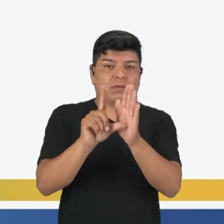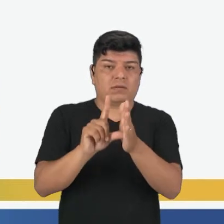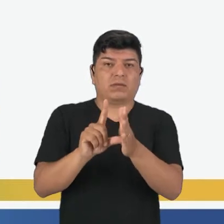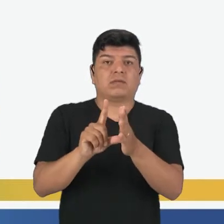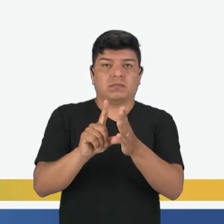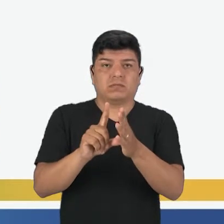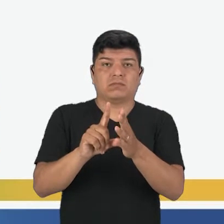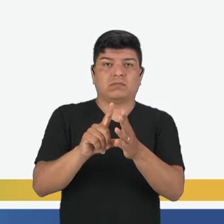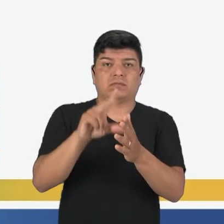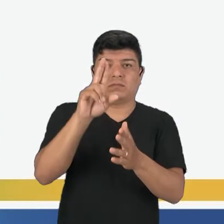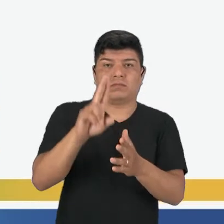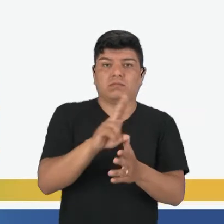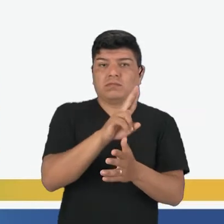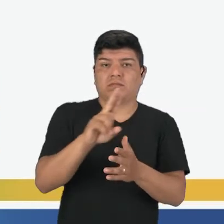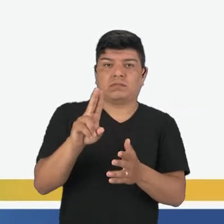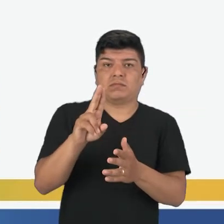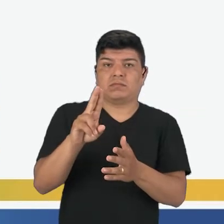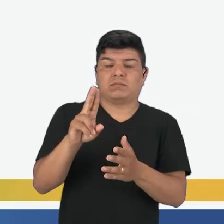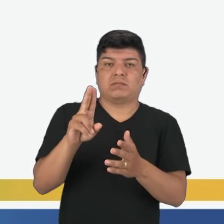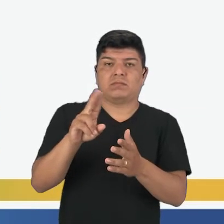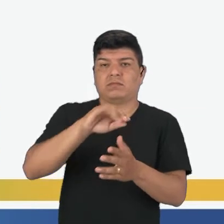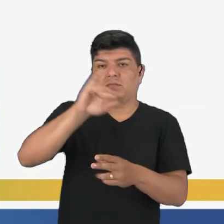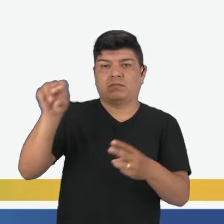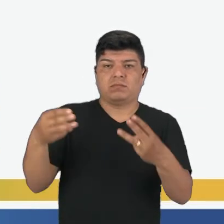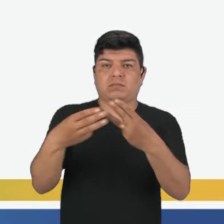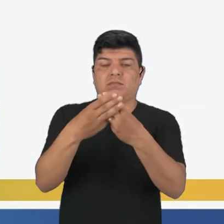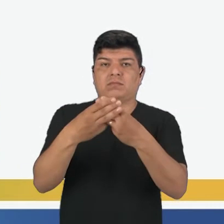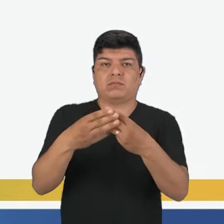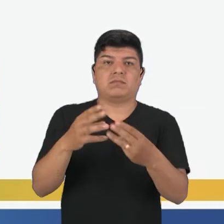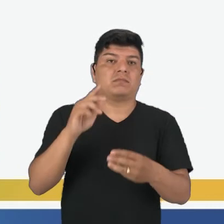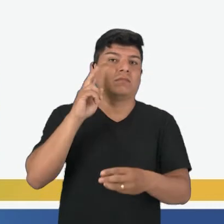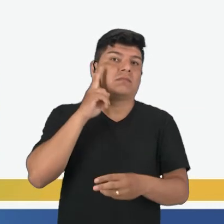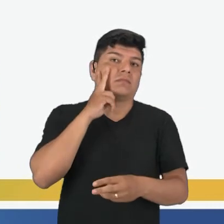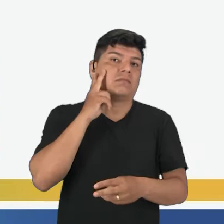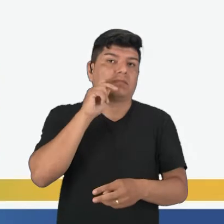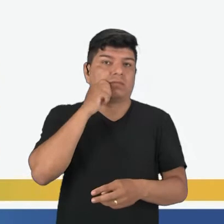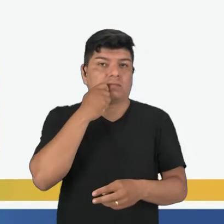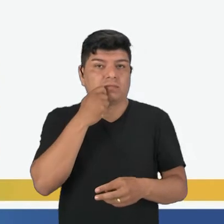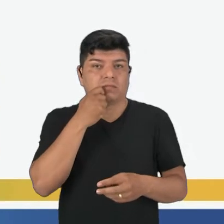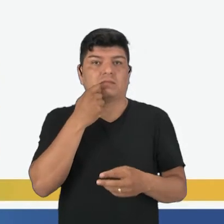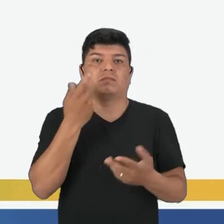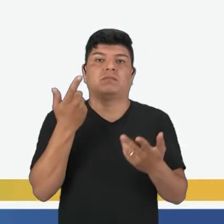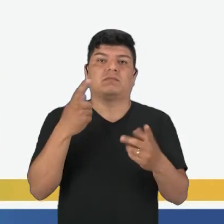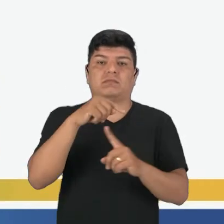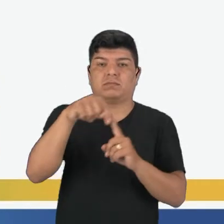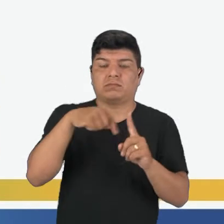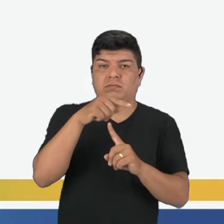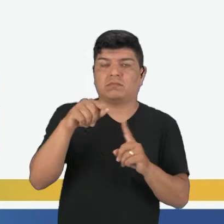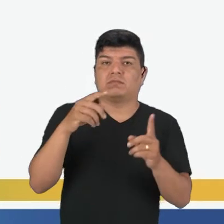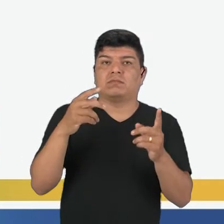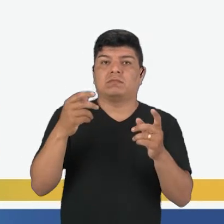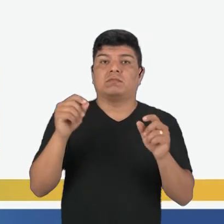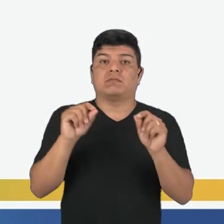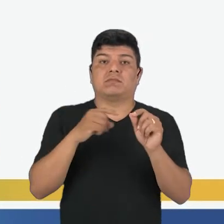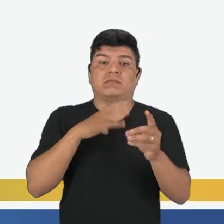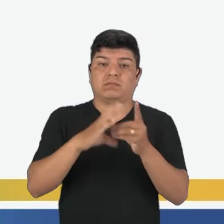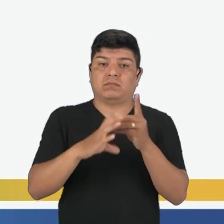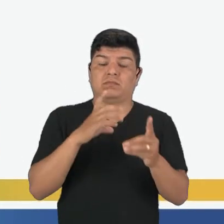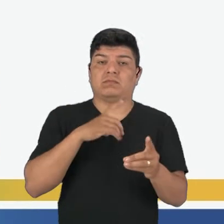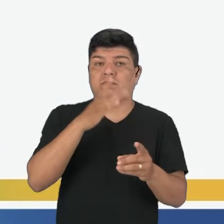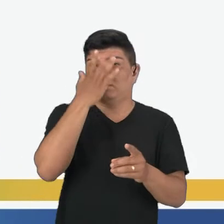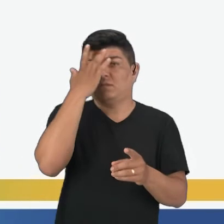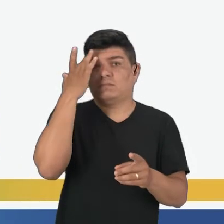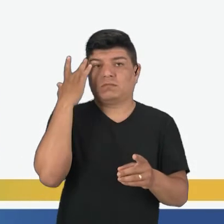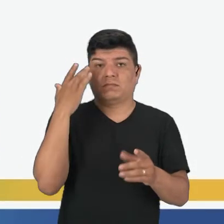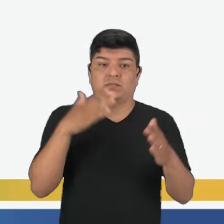pelos rabinos judeus, não é? Tradição muçulmana, a Santa Ceia são rituais propiciatórios. É quando há alguém